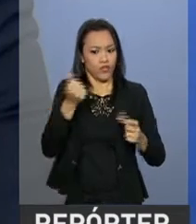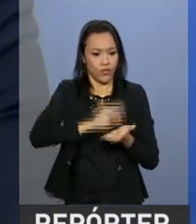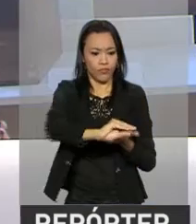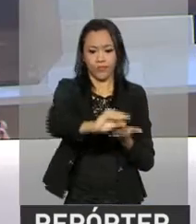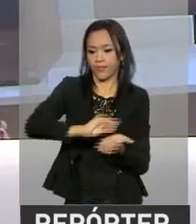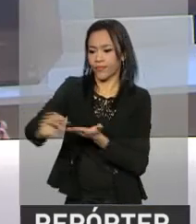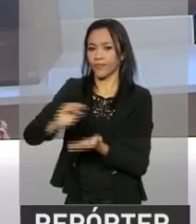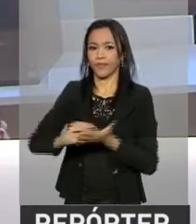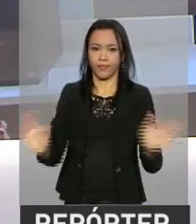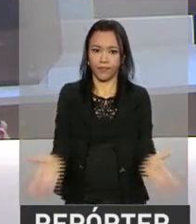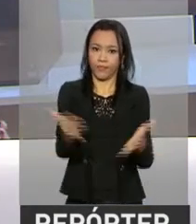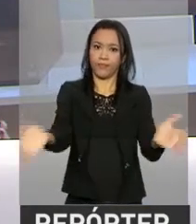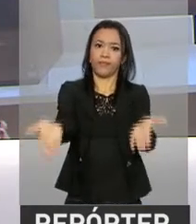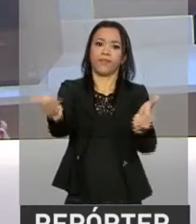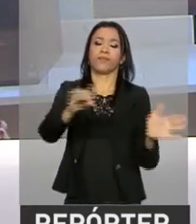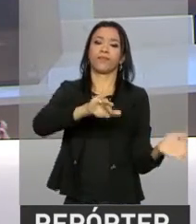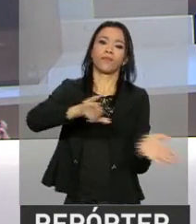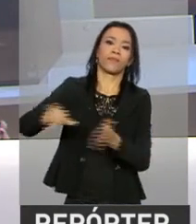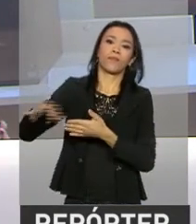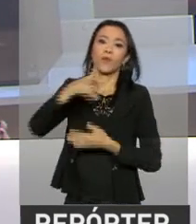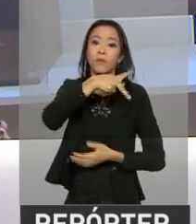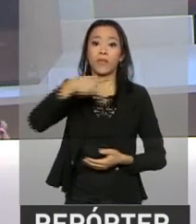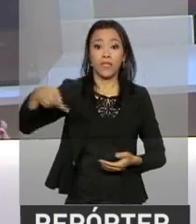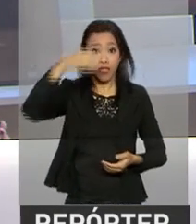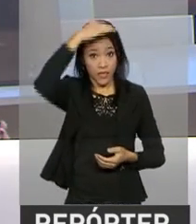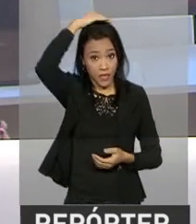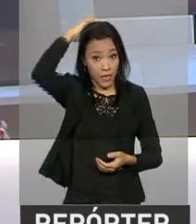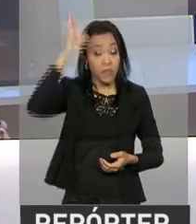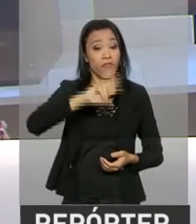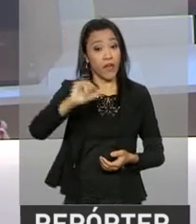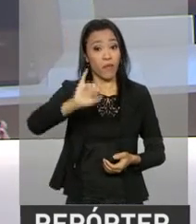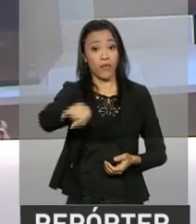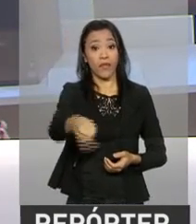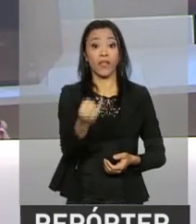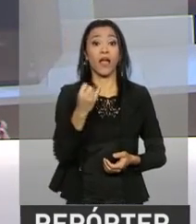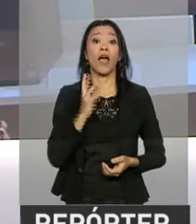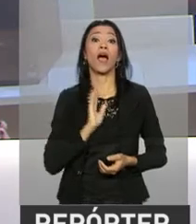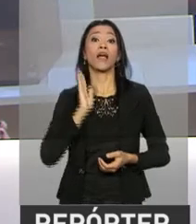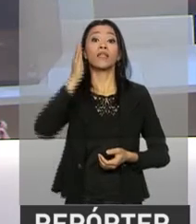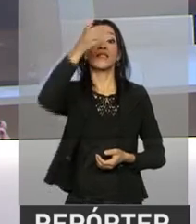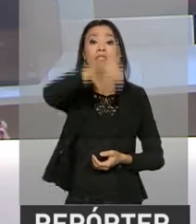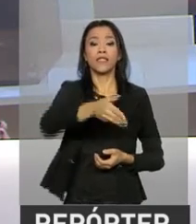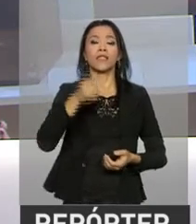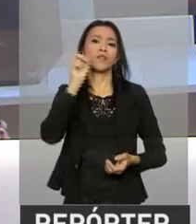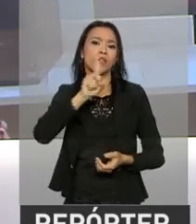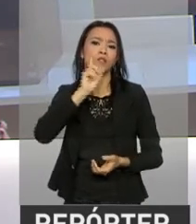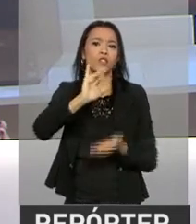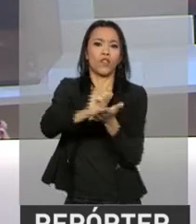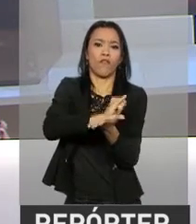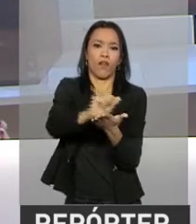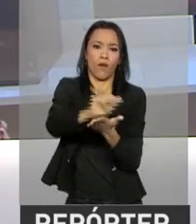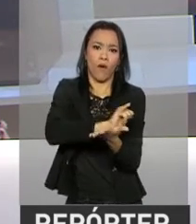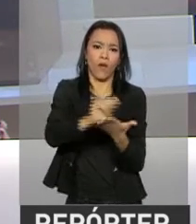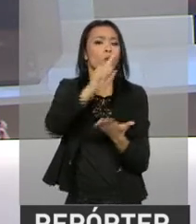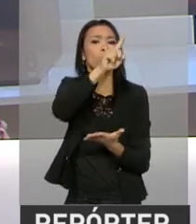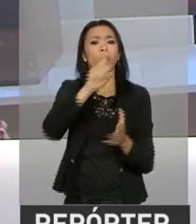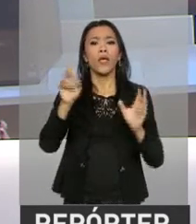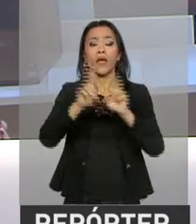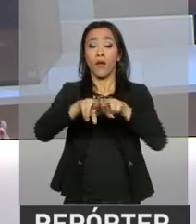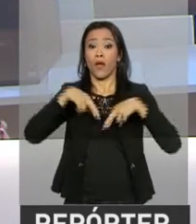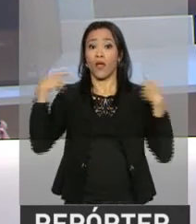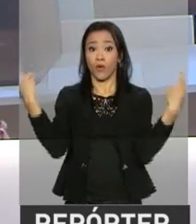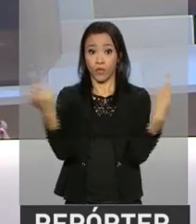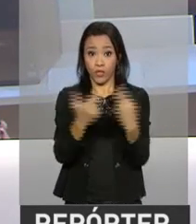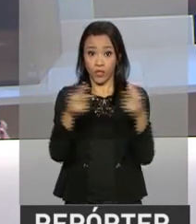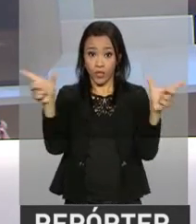seus investimentos e o presidente Michel Temer deve aproveitar a ida a Nova York onde participa na próxima semana da assembleia geral